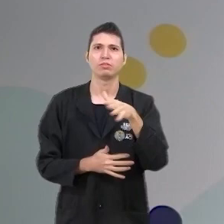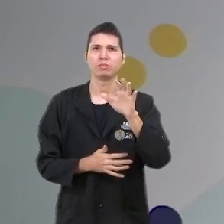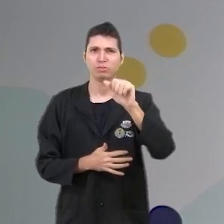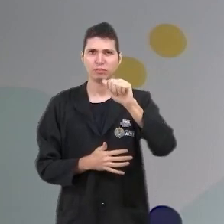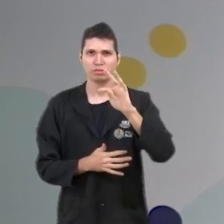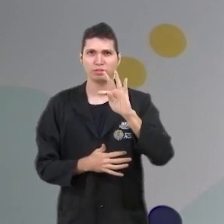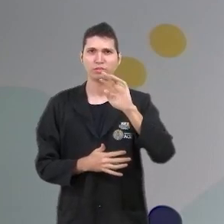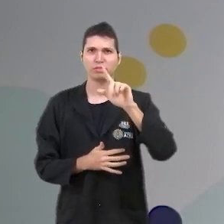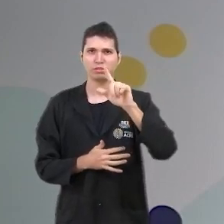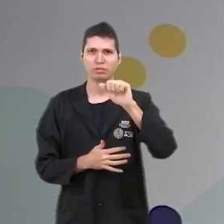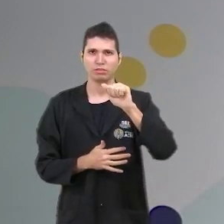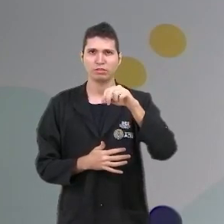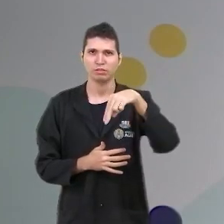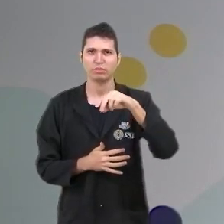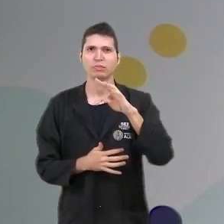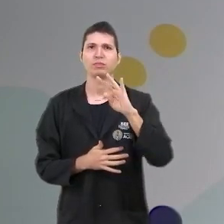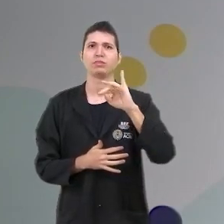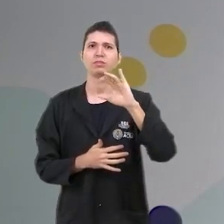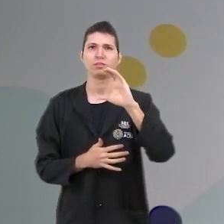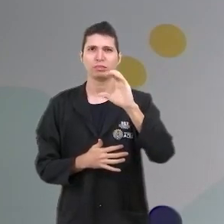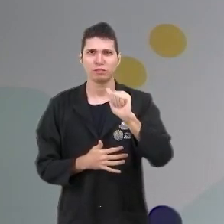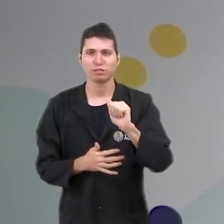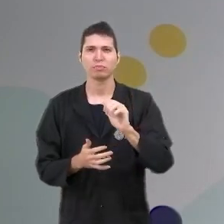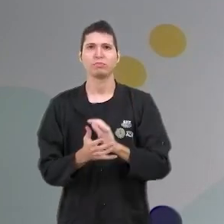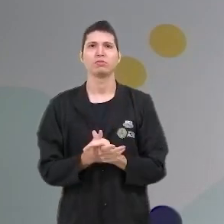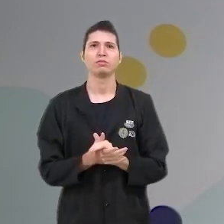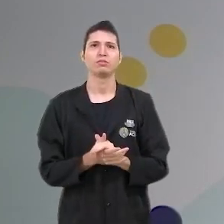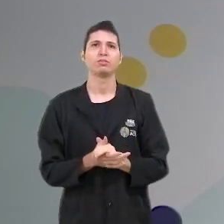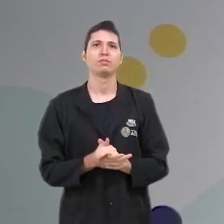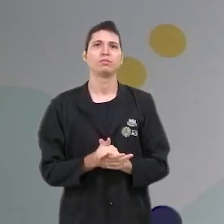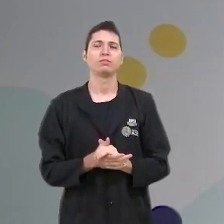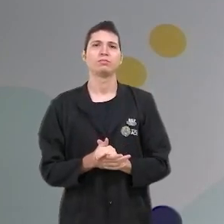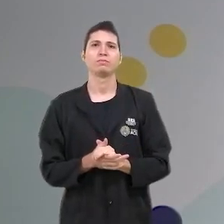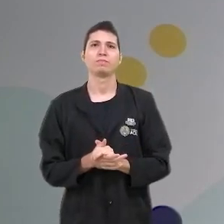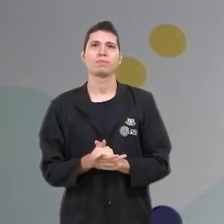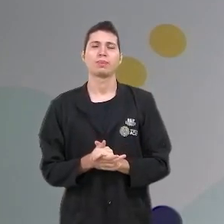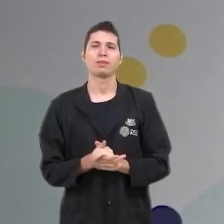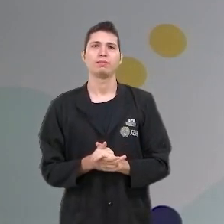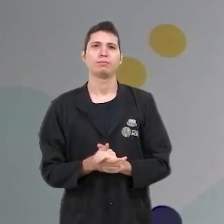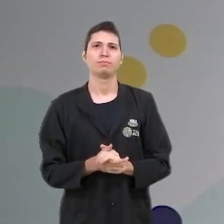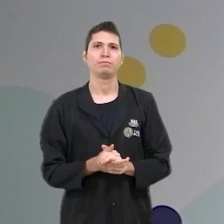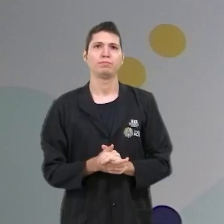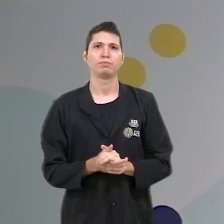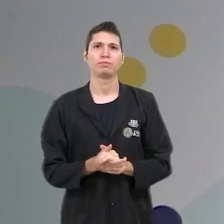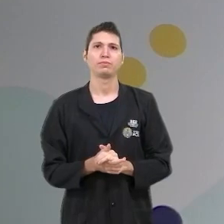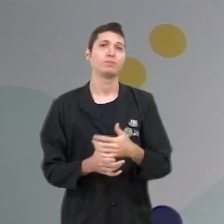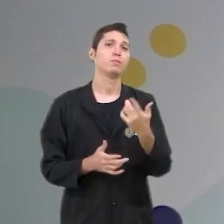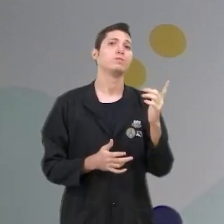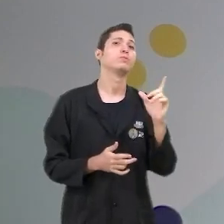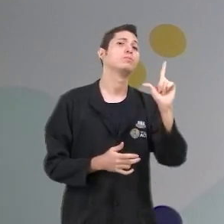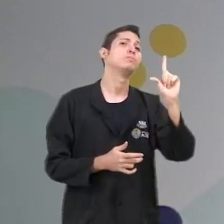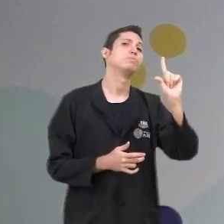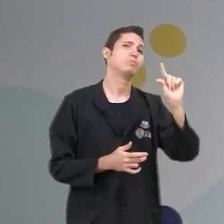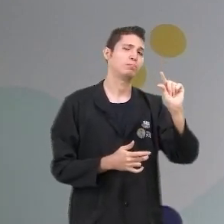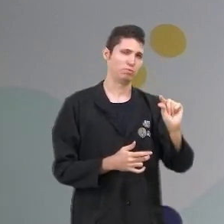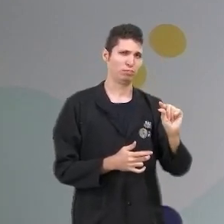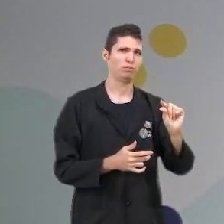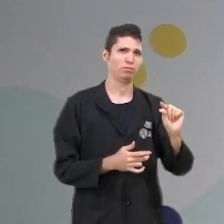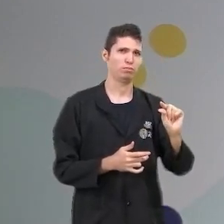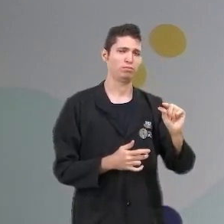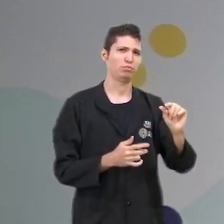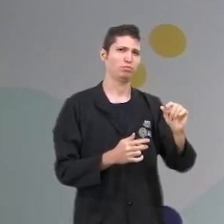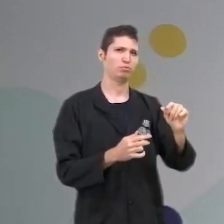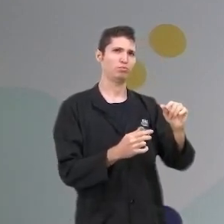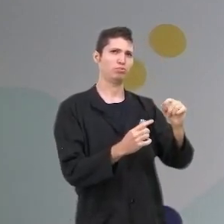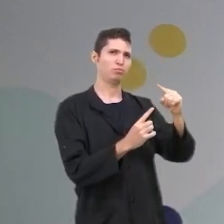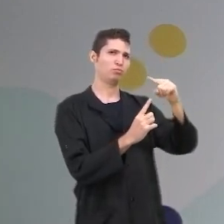de Brasil, né, que não são tão biodiversos, assim como a floresta amazônica e a Mata Atlântica. Como, por exemplo,